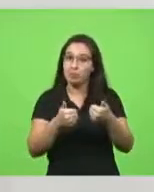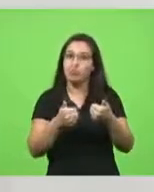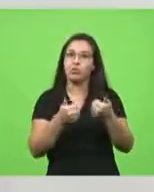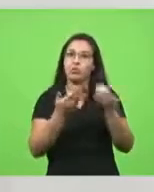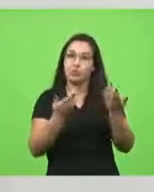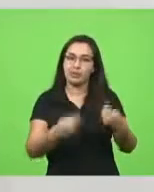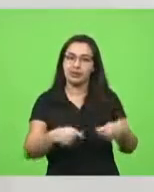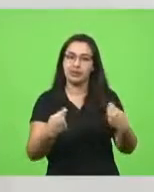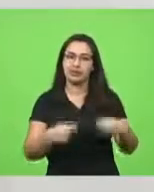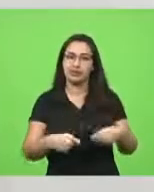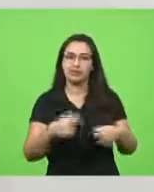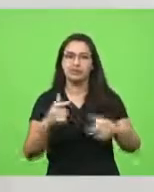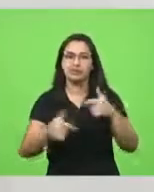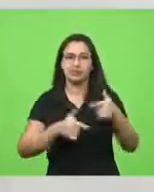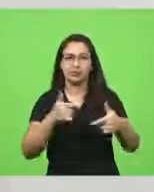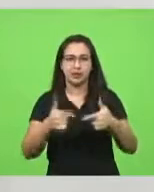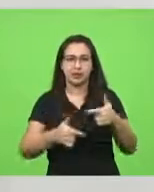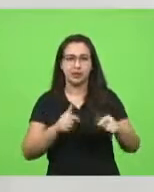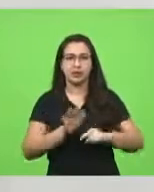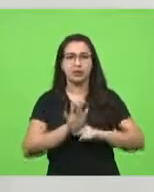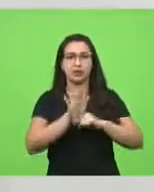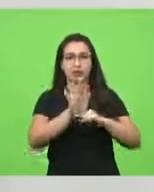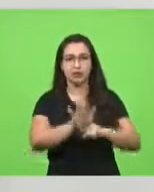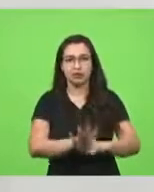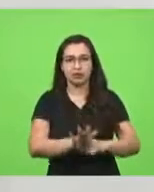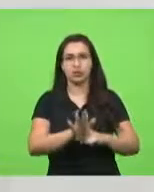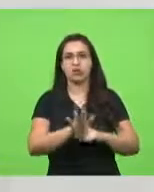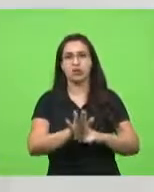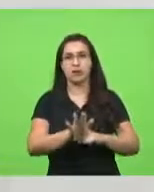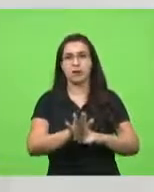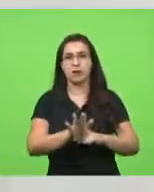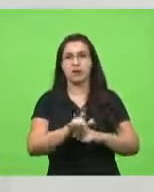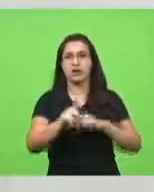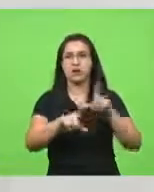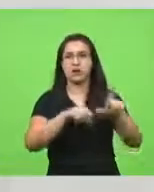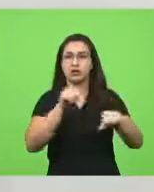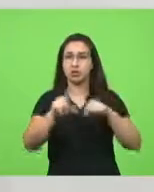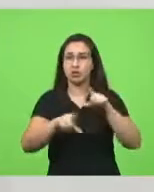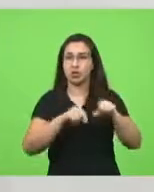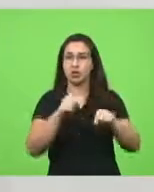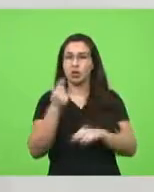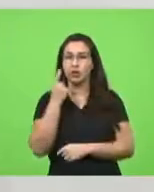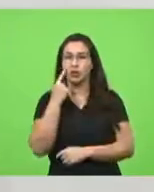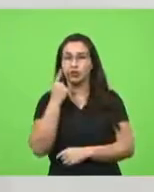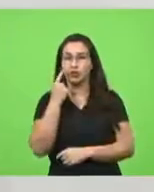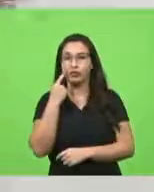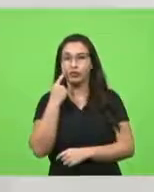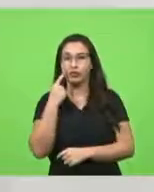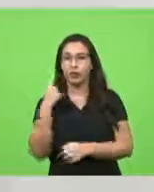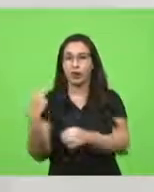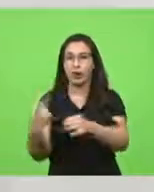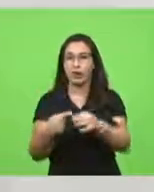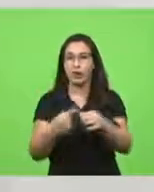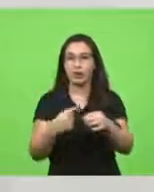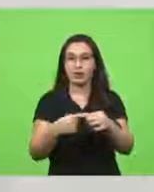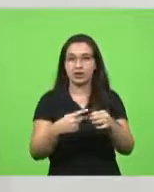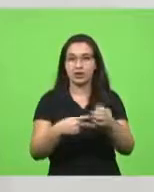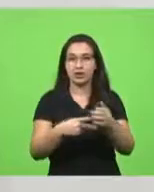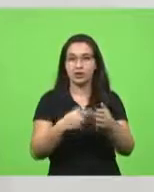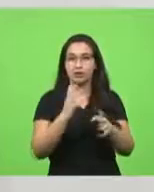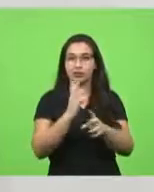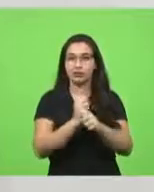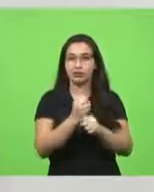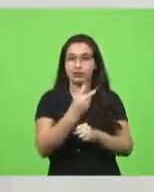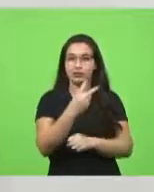trabalhando fortemente para... estamos selecionando os primeiros 20 municípios. Nós vamos precisar, inclusive,